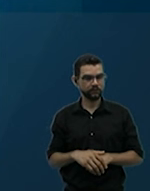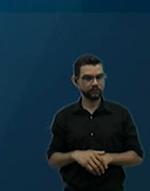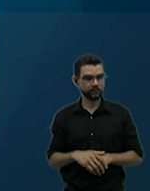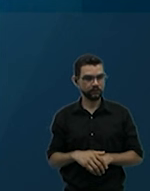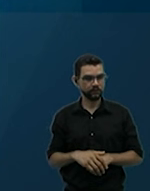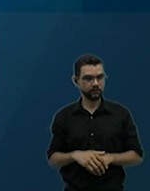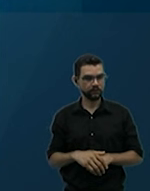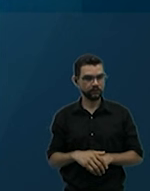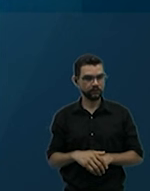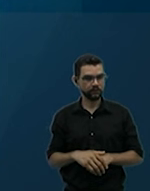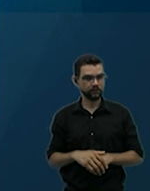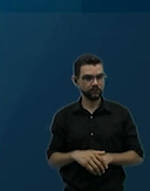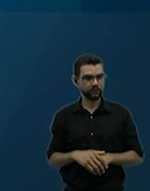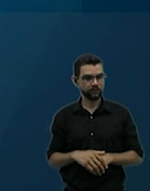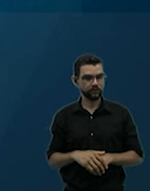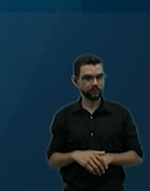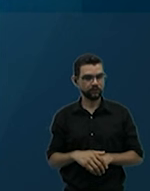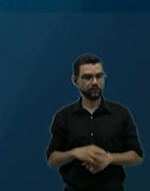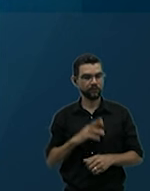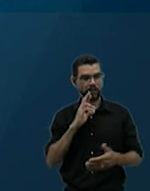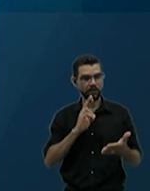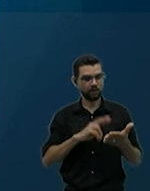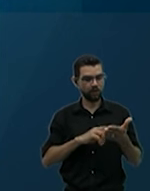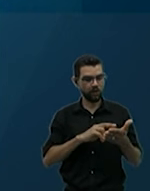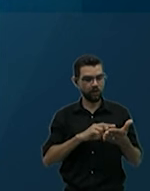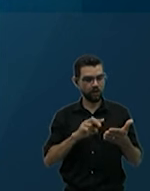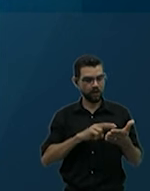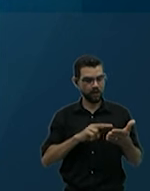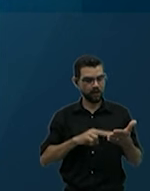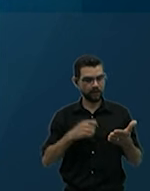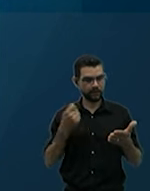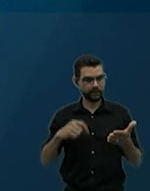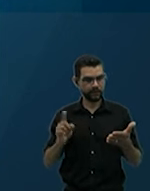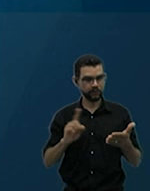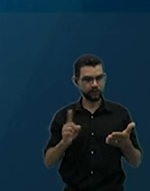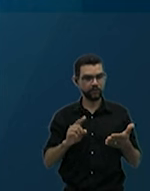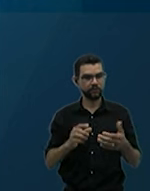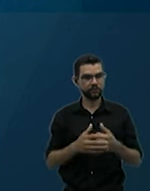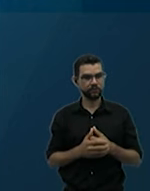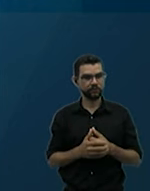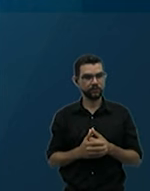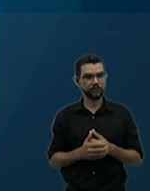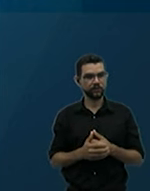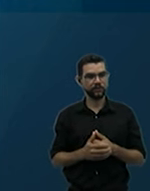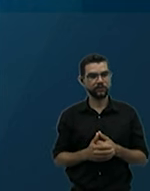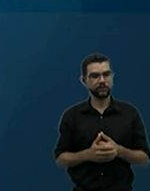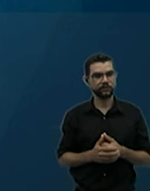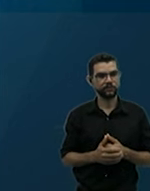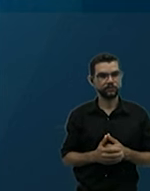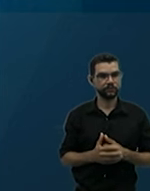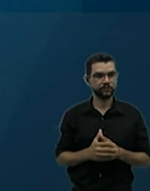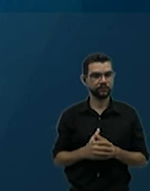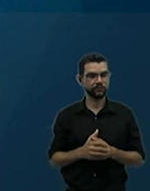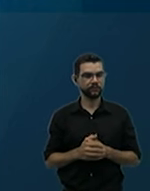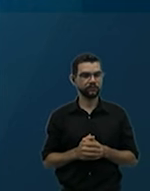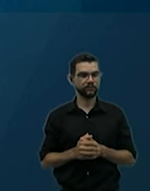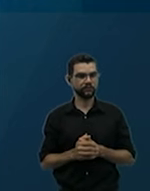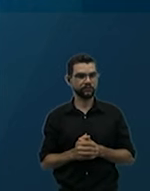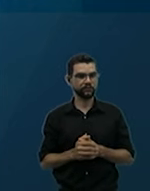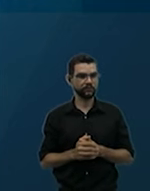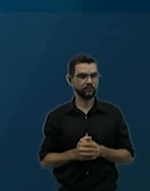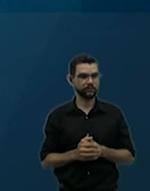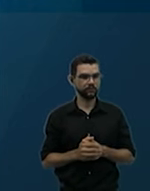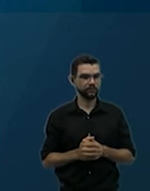relatório. É verdade. Excelência, claro, dispenso. Ministro presidente. Vou pedir para o senhor desligar o YouTube, porque está dando